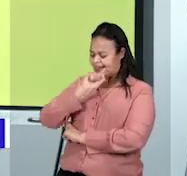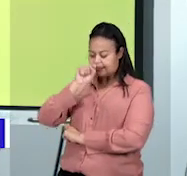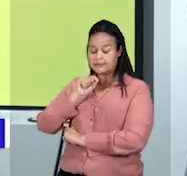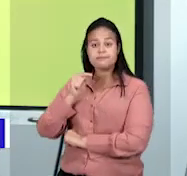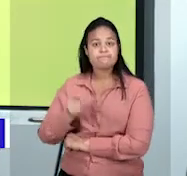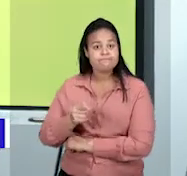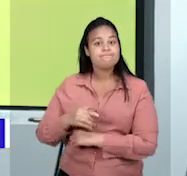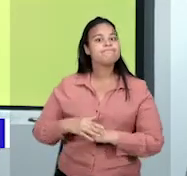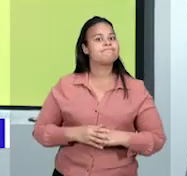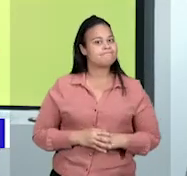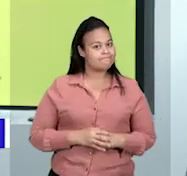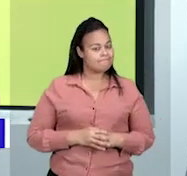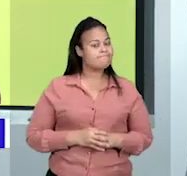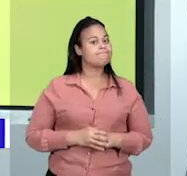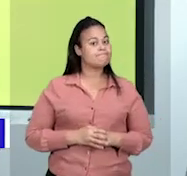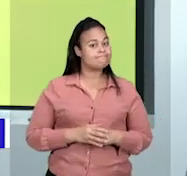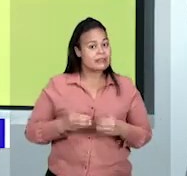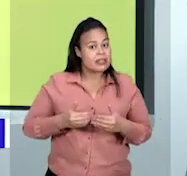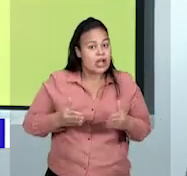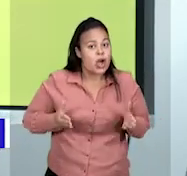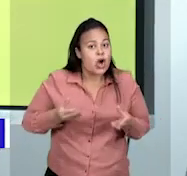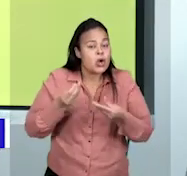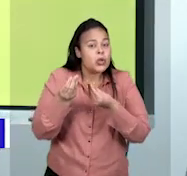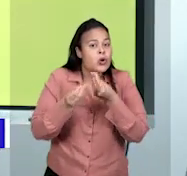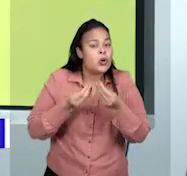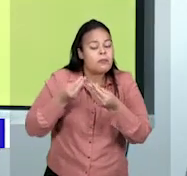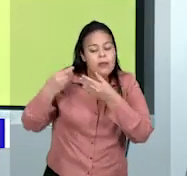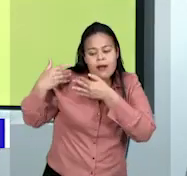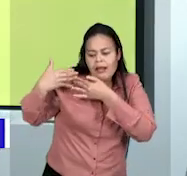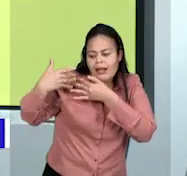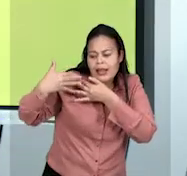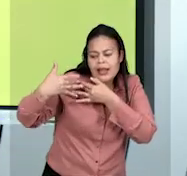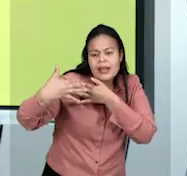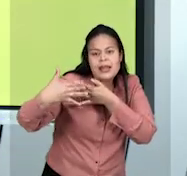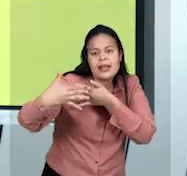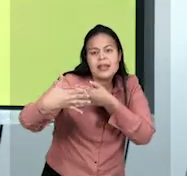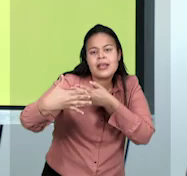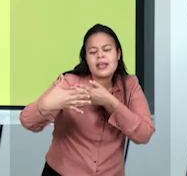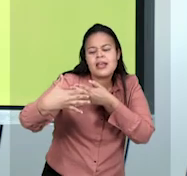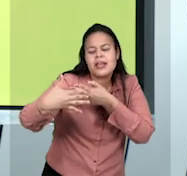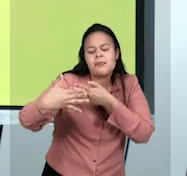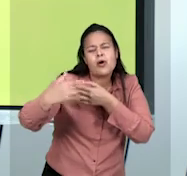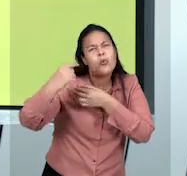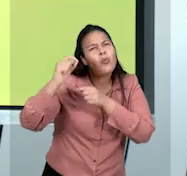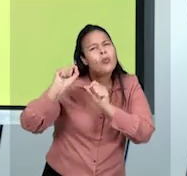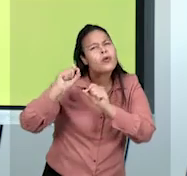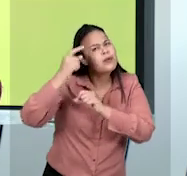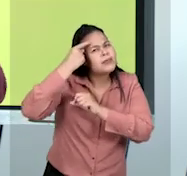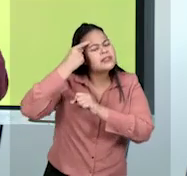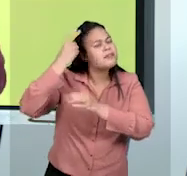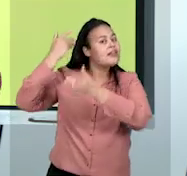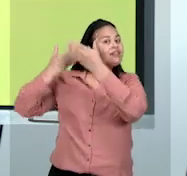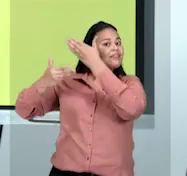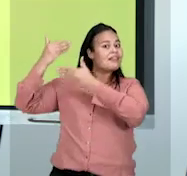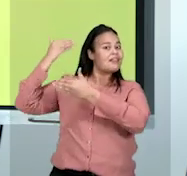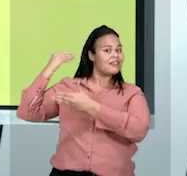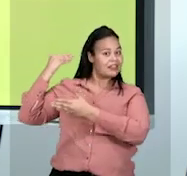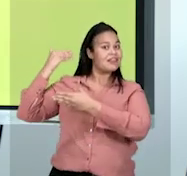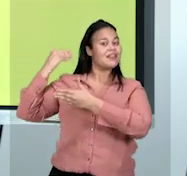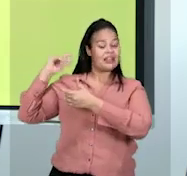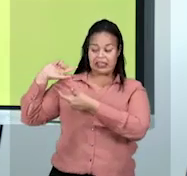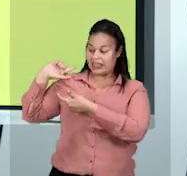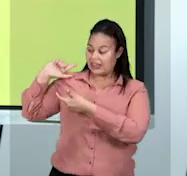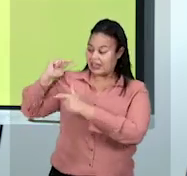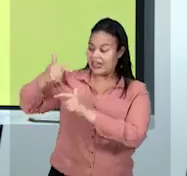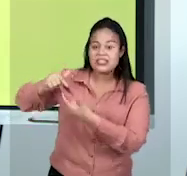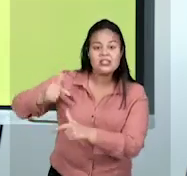abrir um precedente para ir além dos conceitos antigos, para ir além das